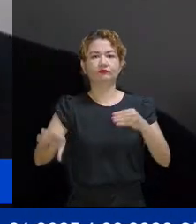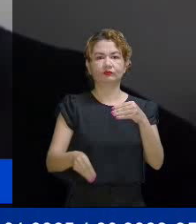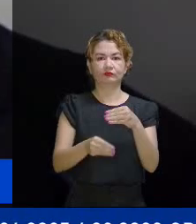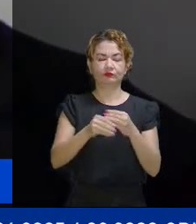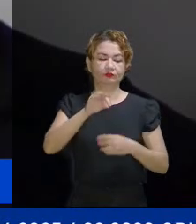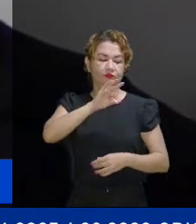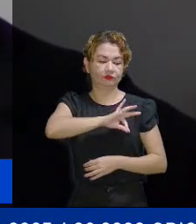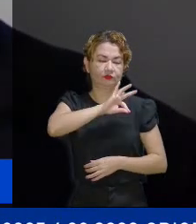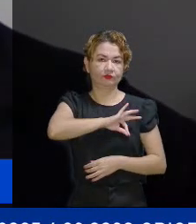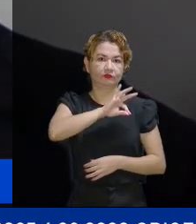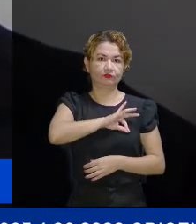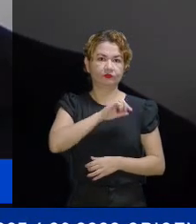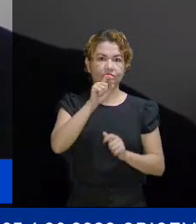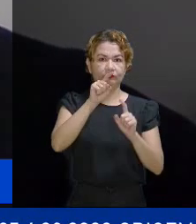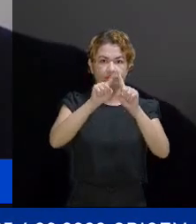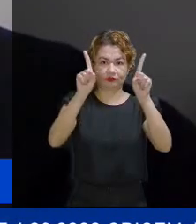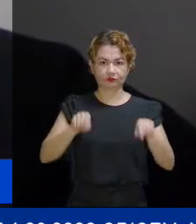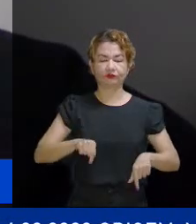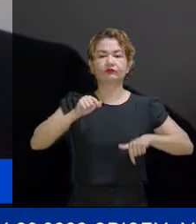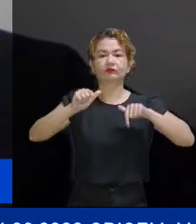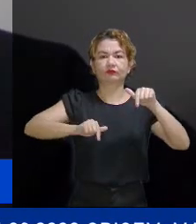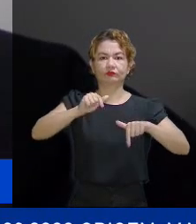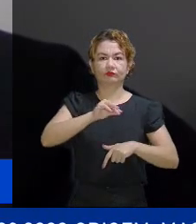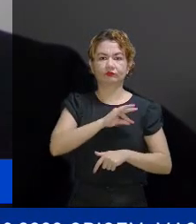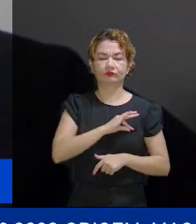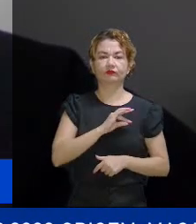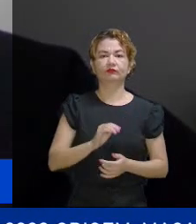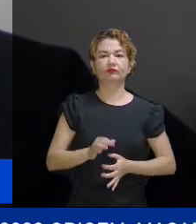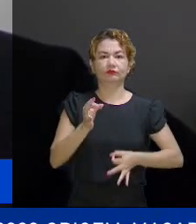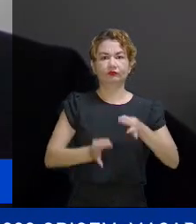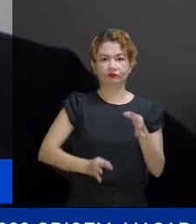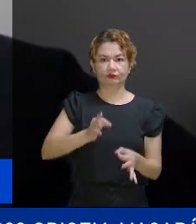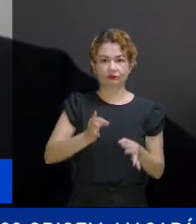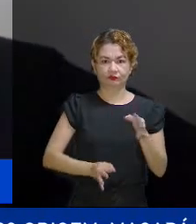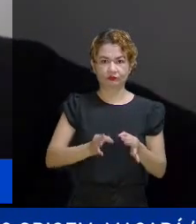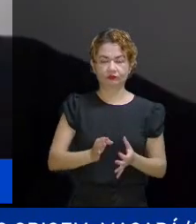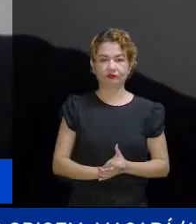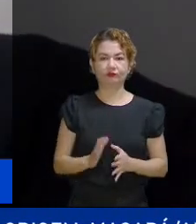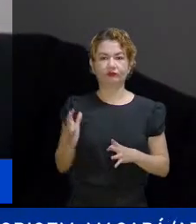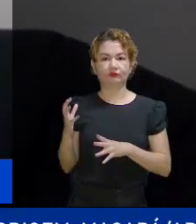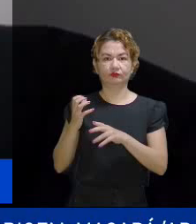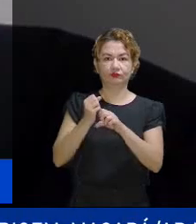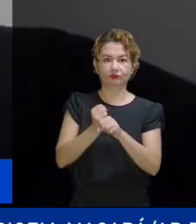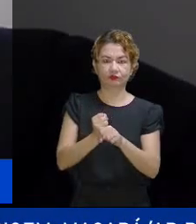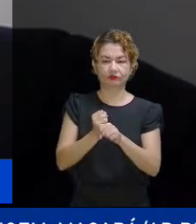inferior, primeira. Mandado de segurança, número do processo